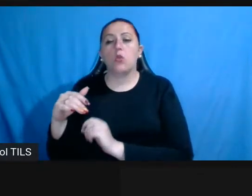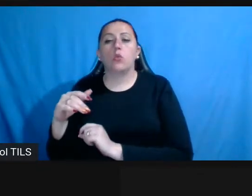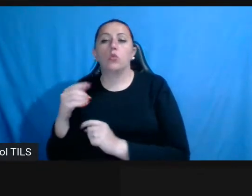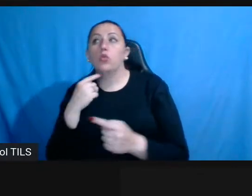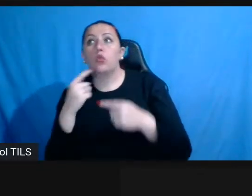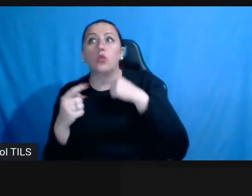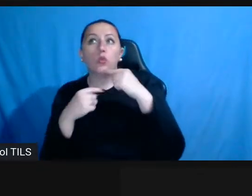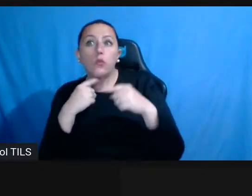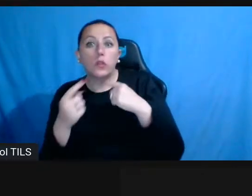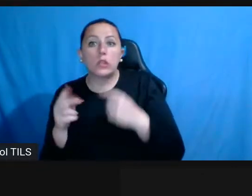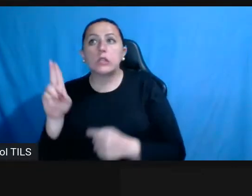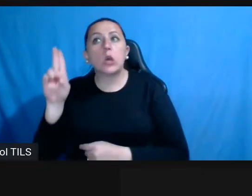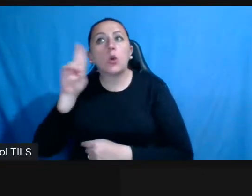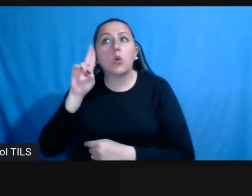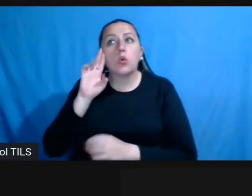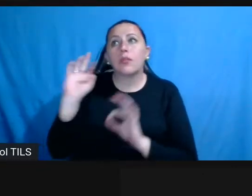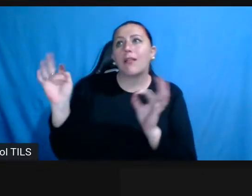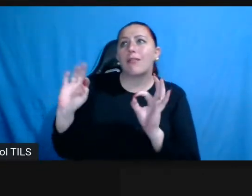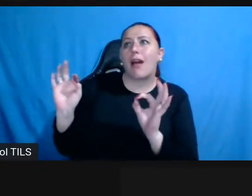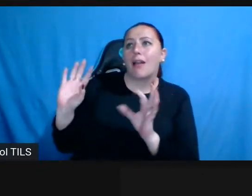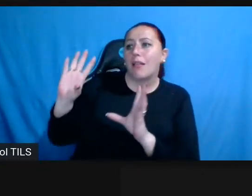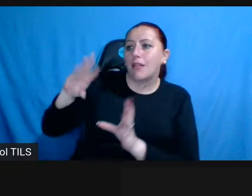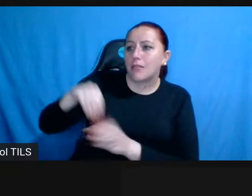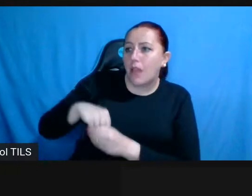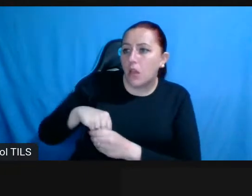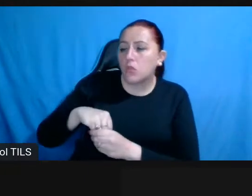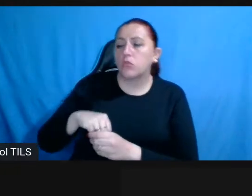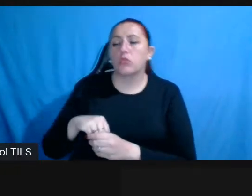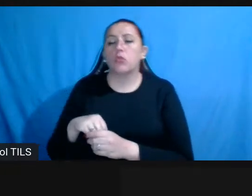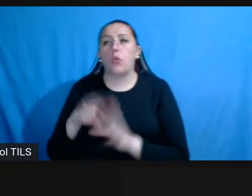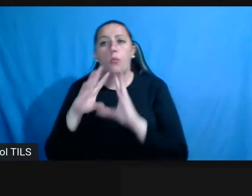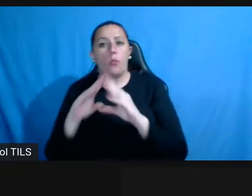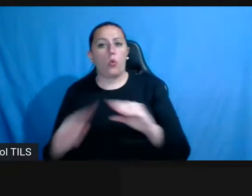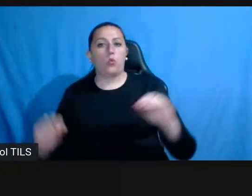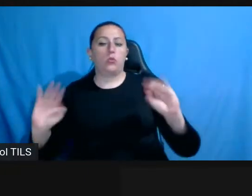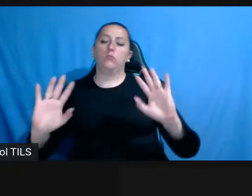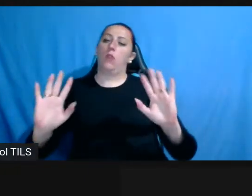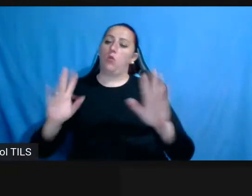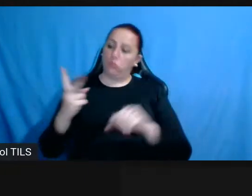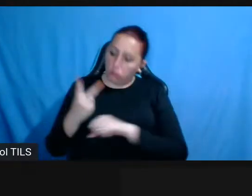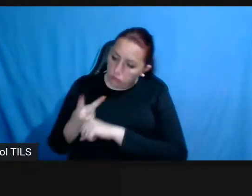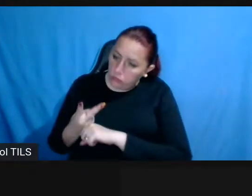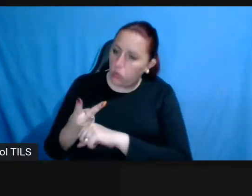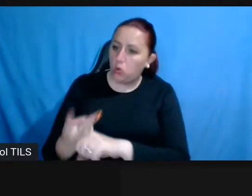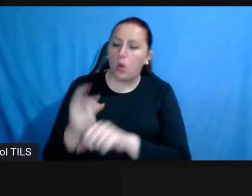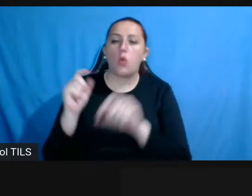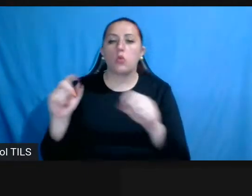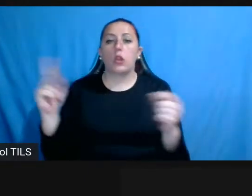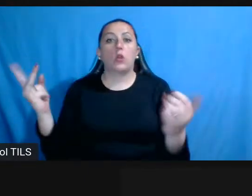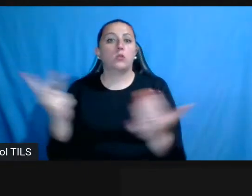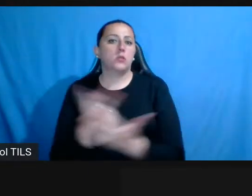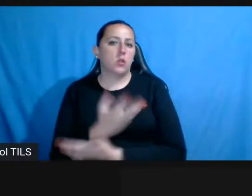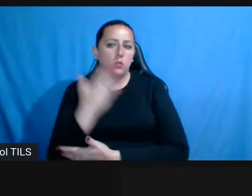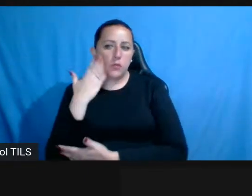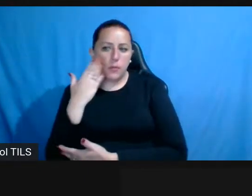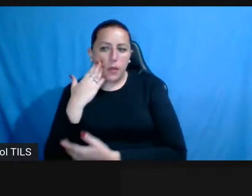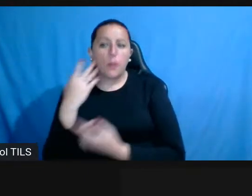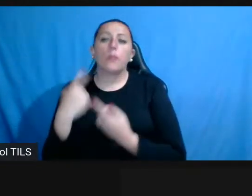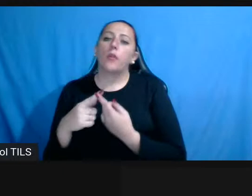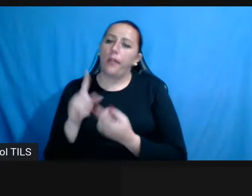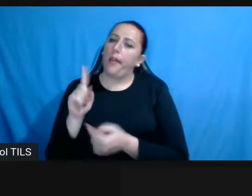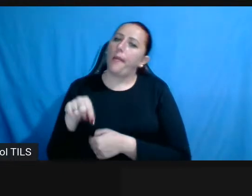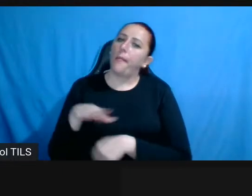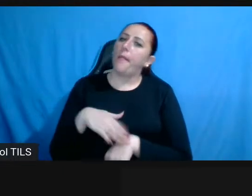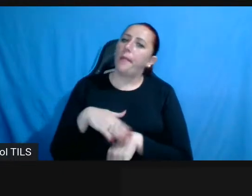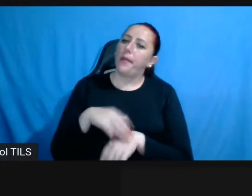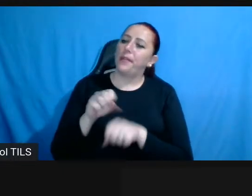estou inserido ainda, vamos buscar, vamos ver o que aconteceu, tá? Então, no cenário remoto também, a gente não